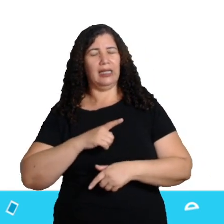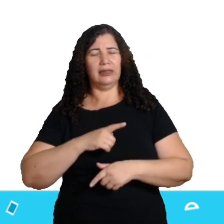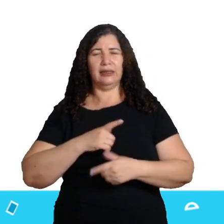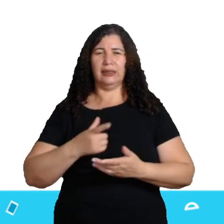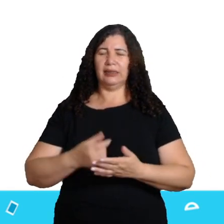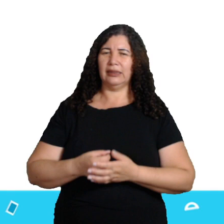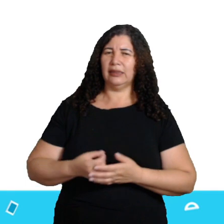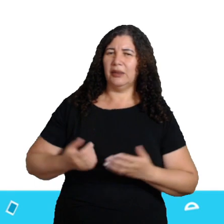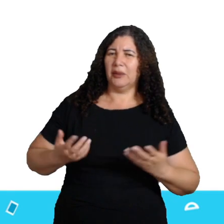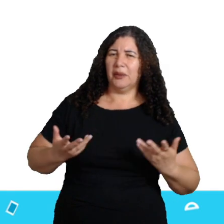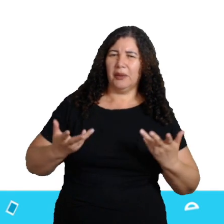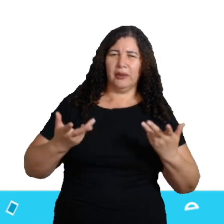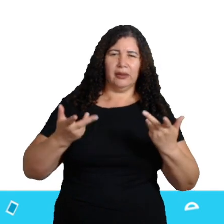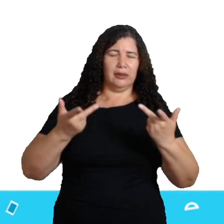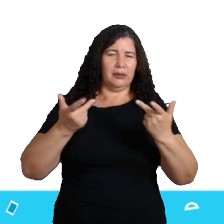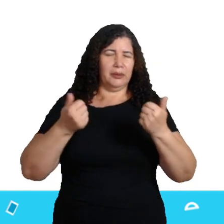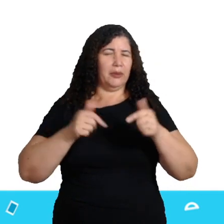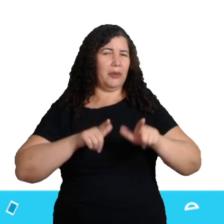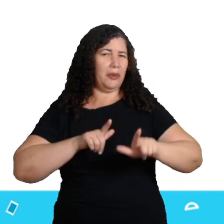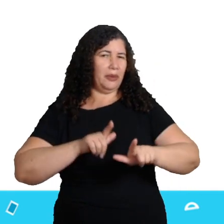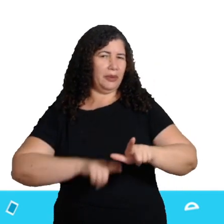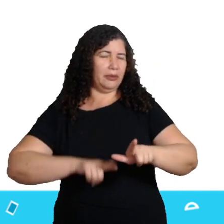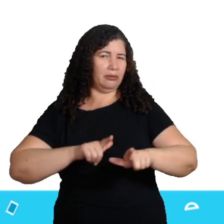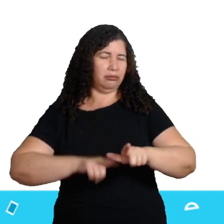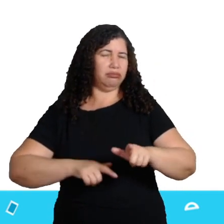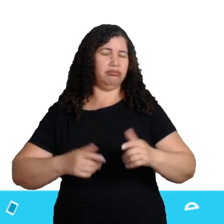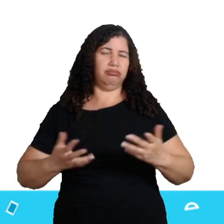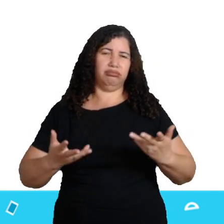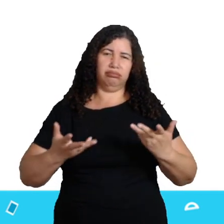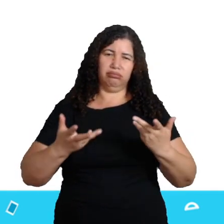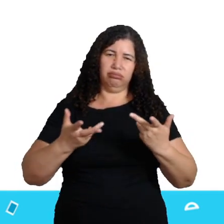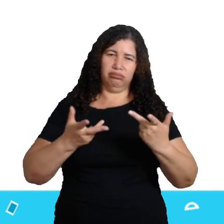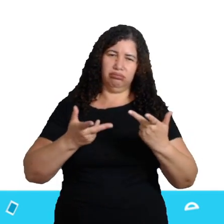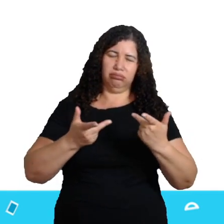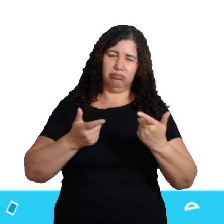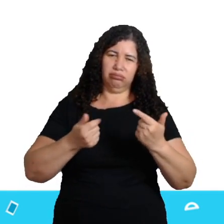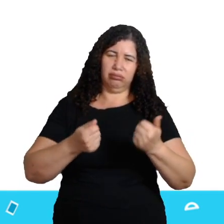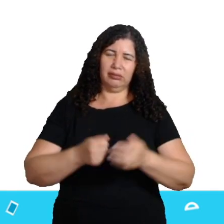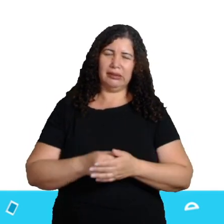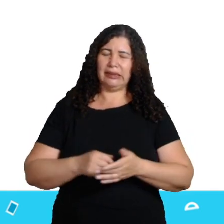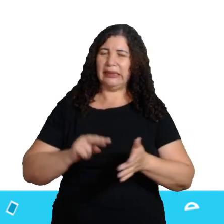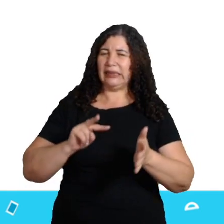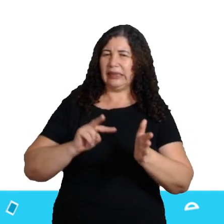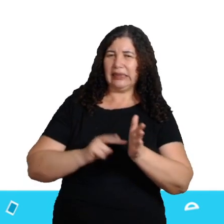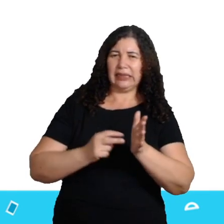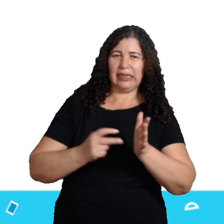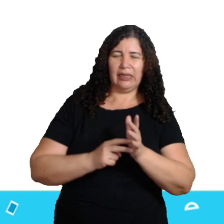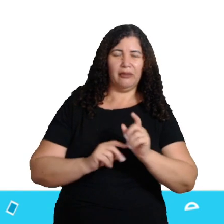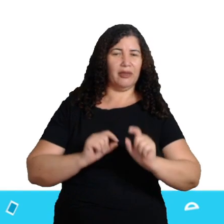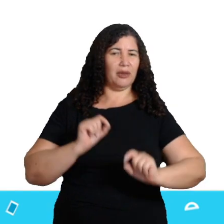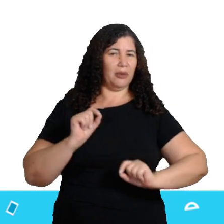estrelada das letras. Sabe lá o que quer dizer?